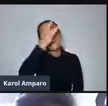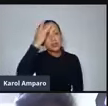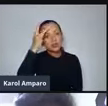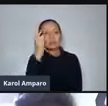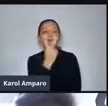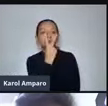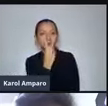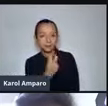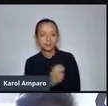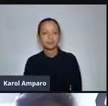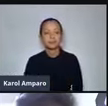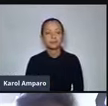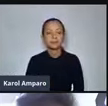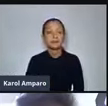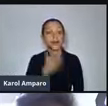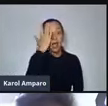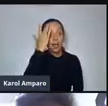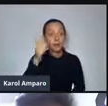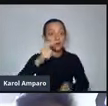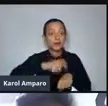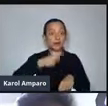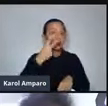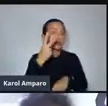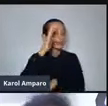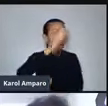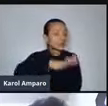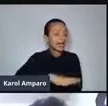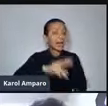14 horas, temas livres, eles vão apresentar.